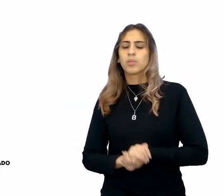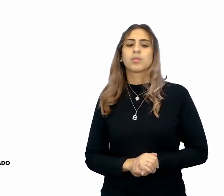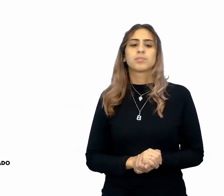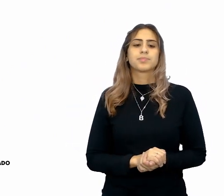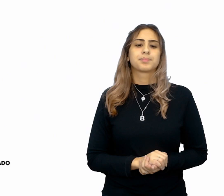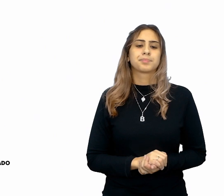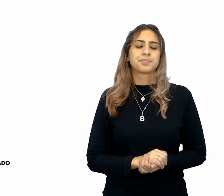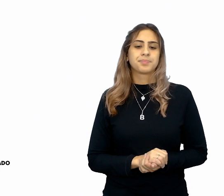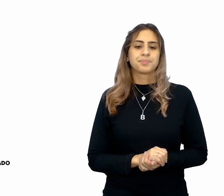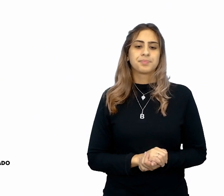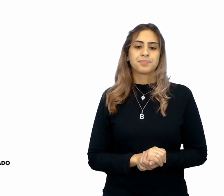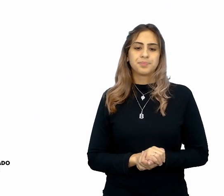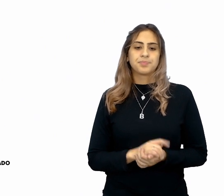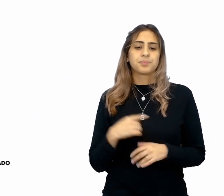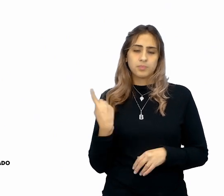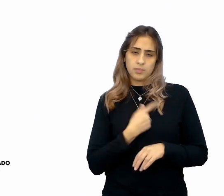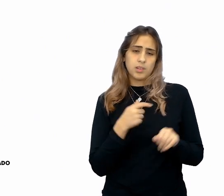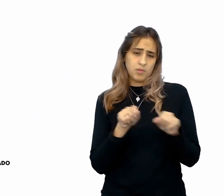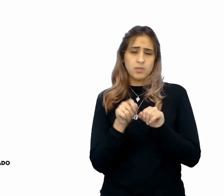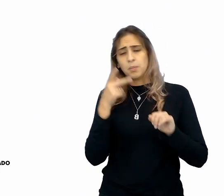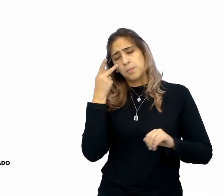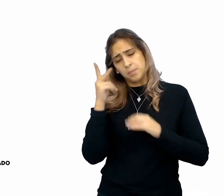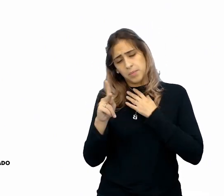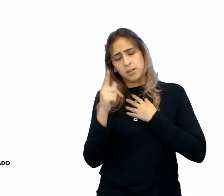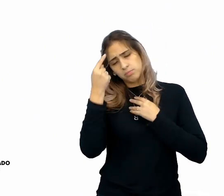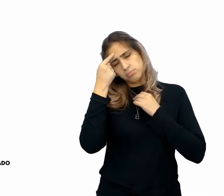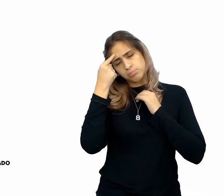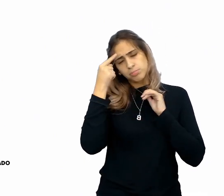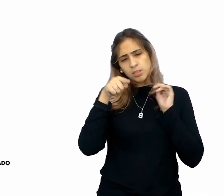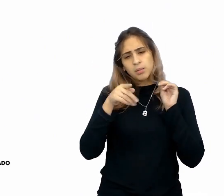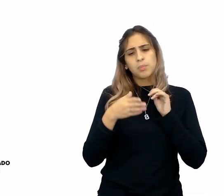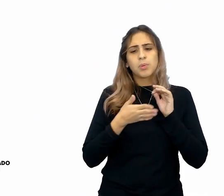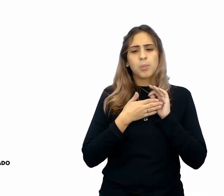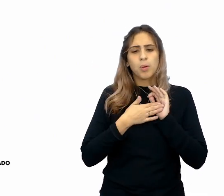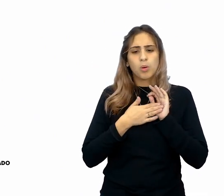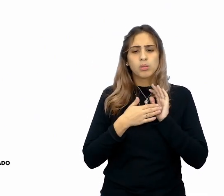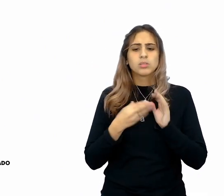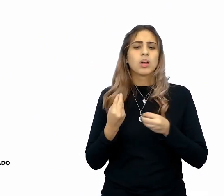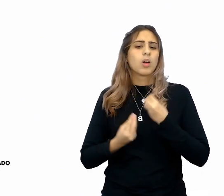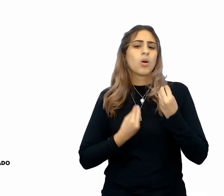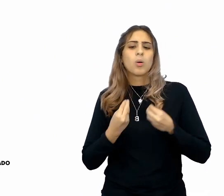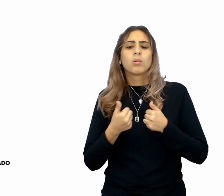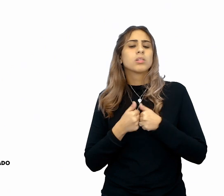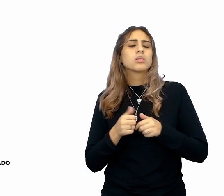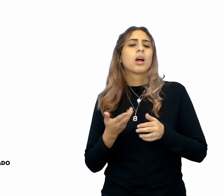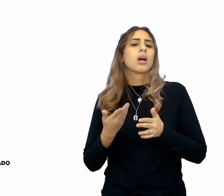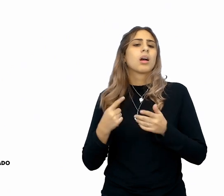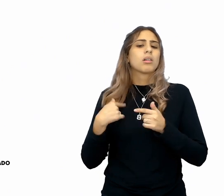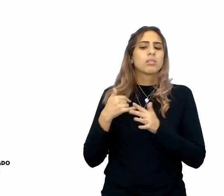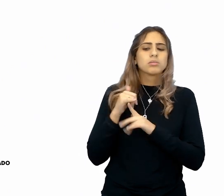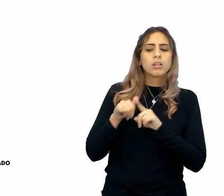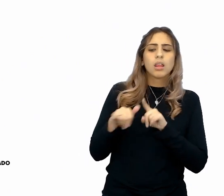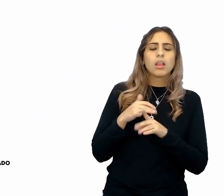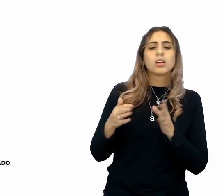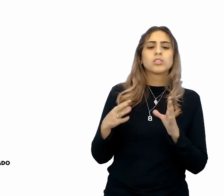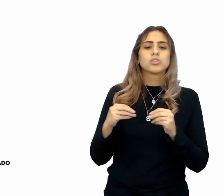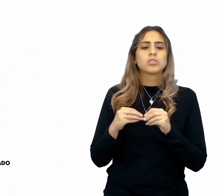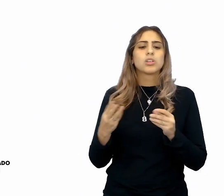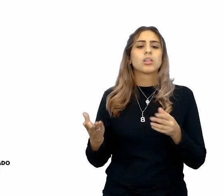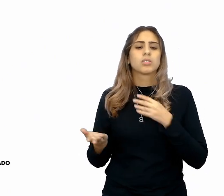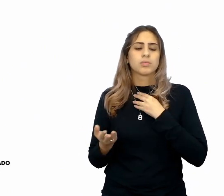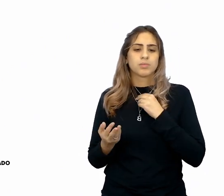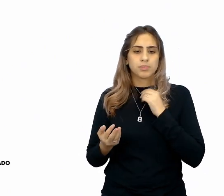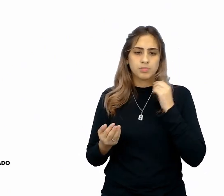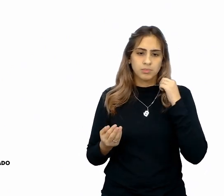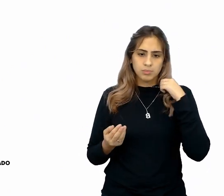que nós fazemos para pensar nessas propostas, tá? De como estão articuladas. Vamos fazer aqui,